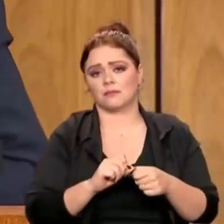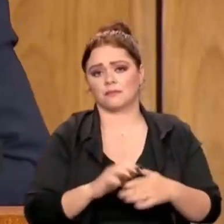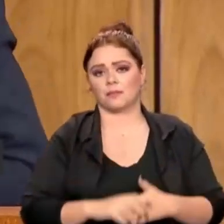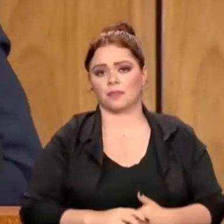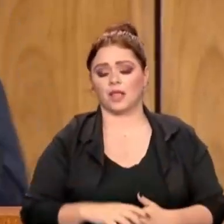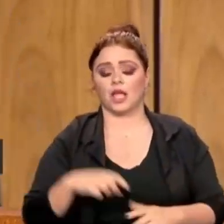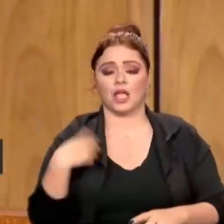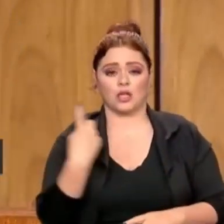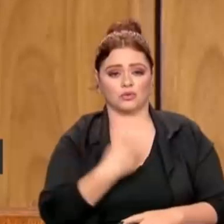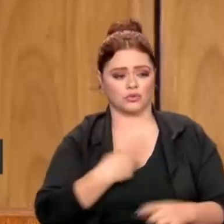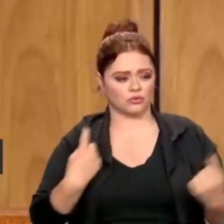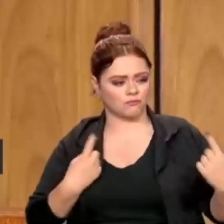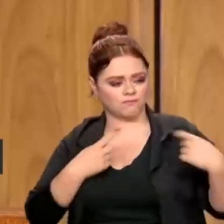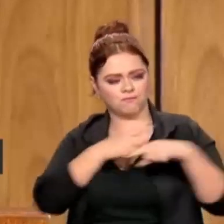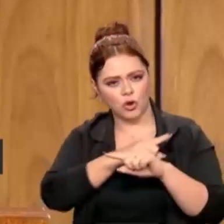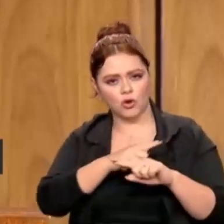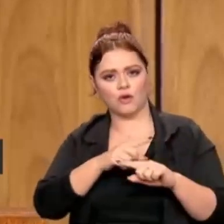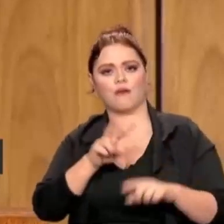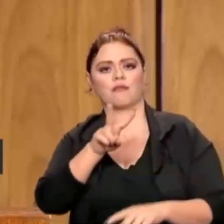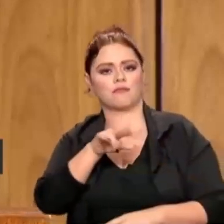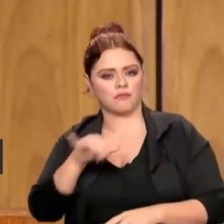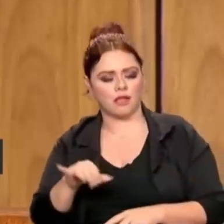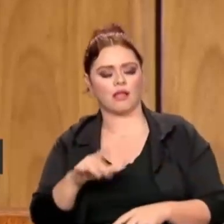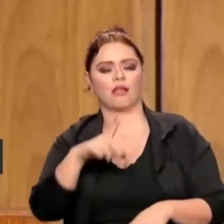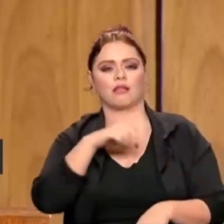nossos adversários vão ter que